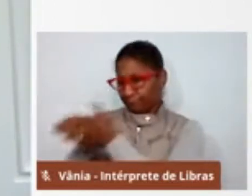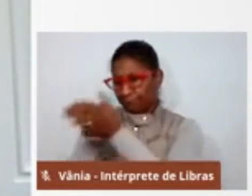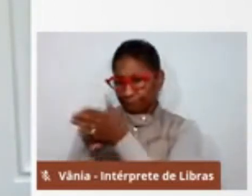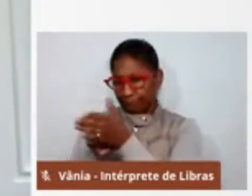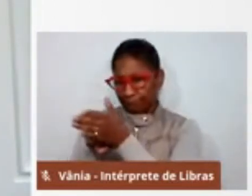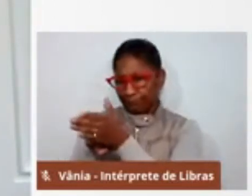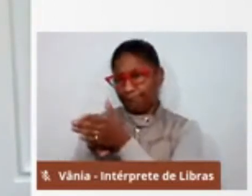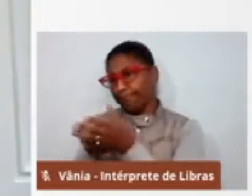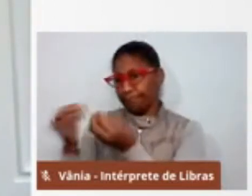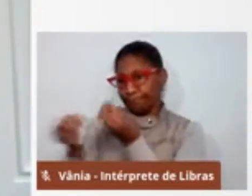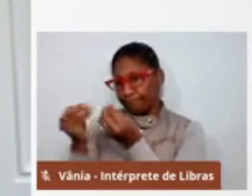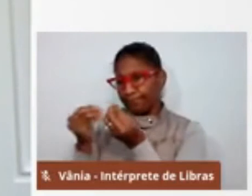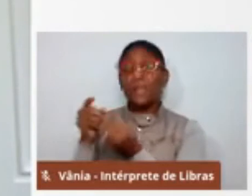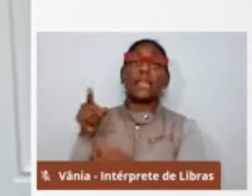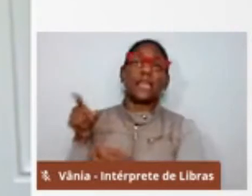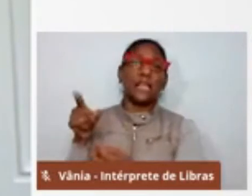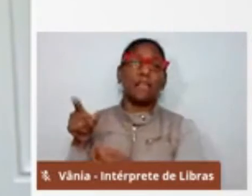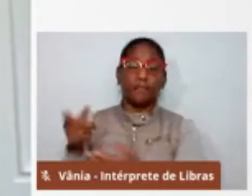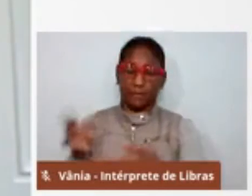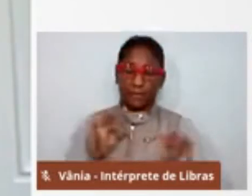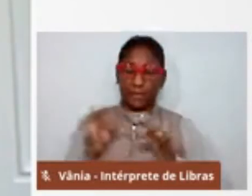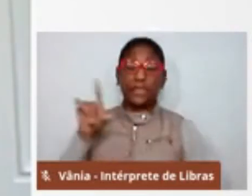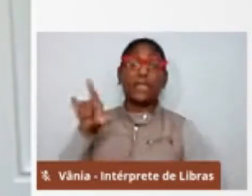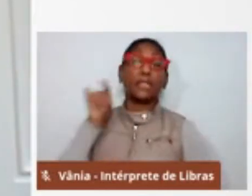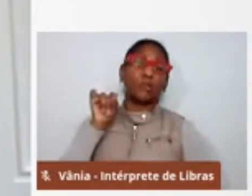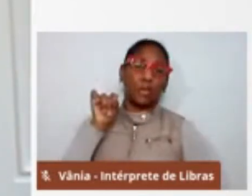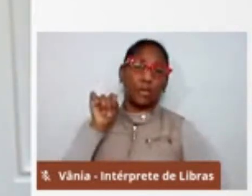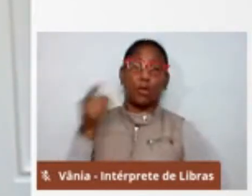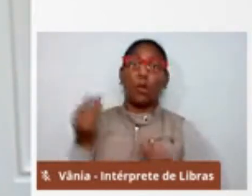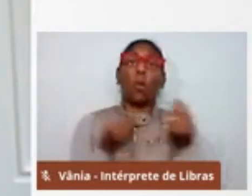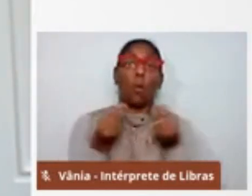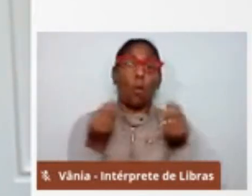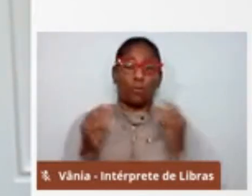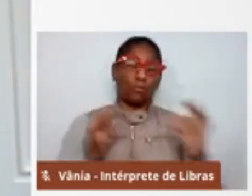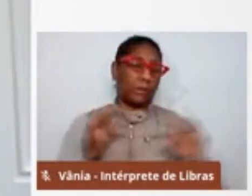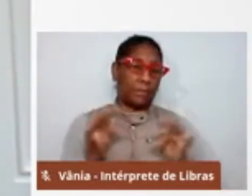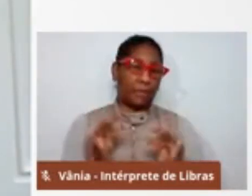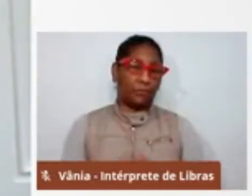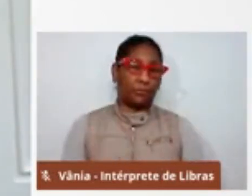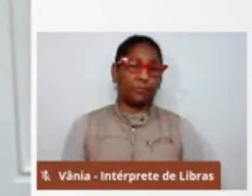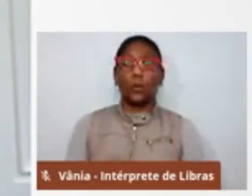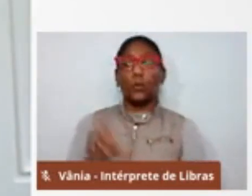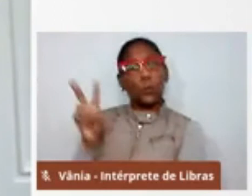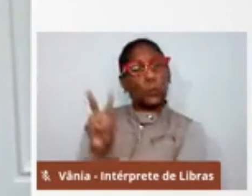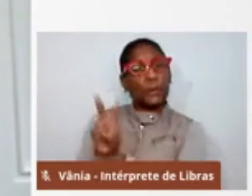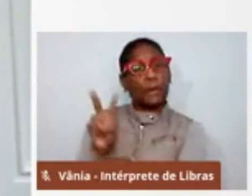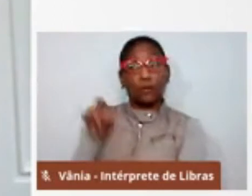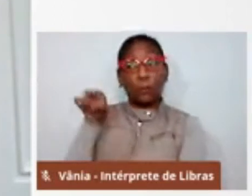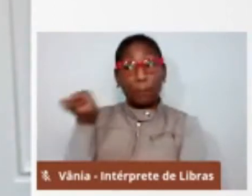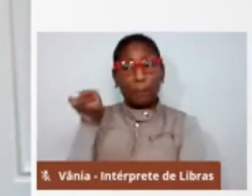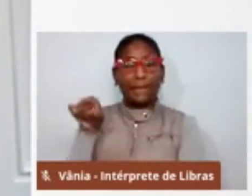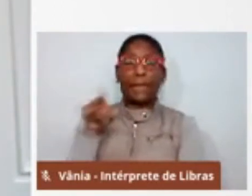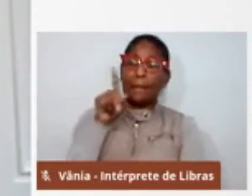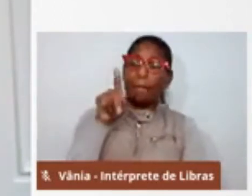com o paciente, que vai ser o que vai determinar o cuidado que será dado